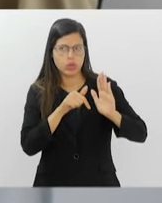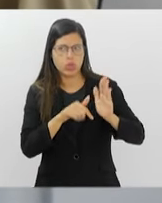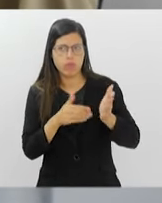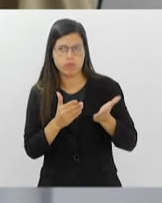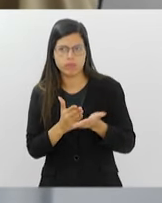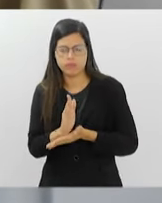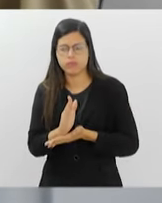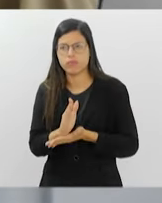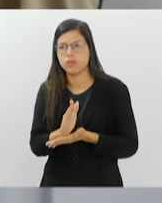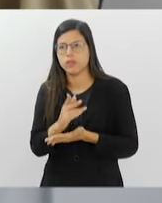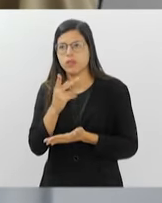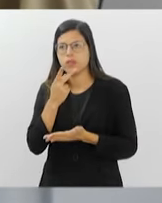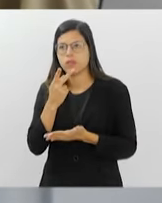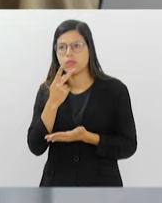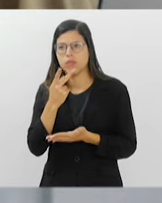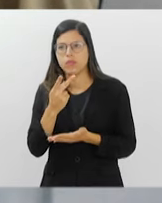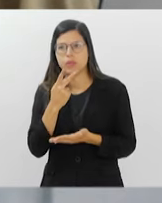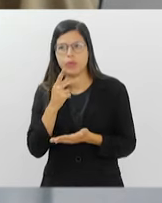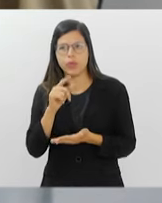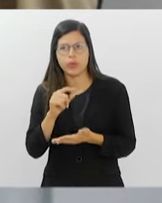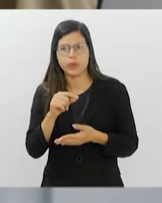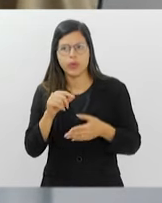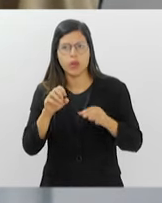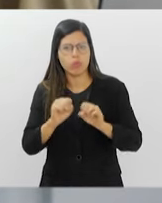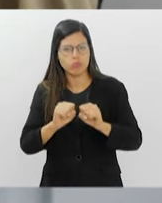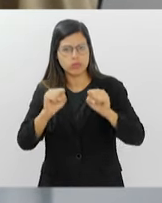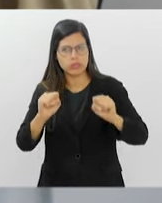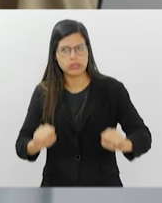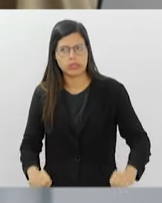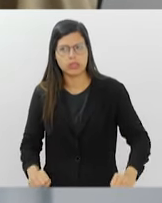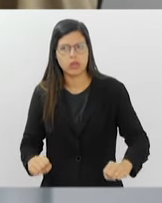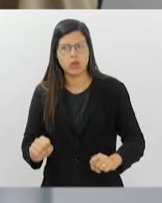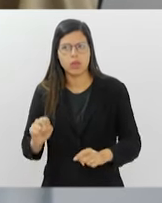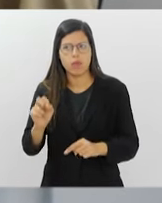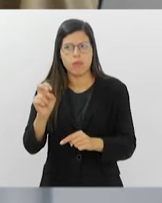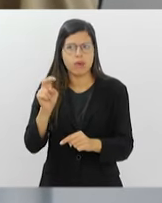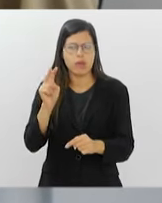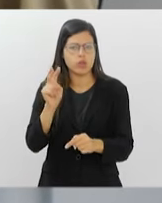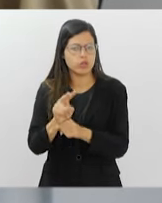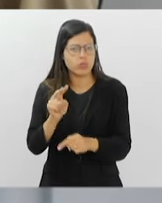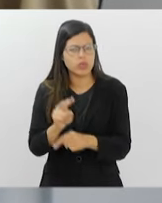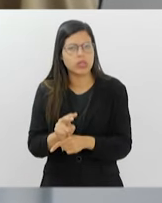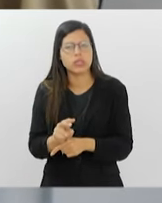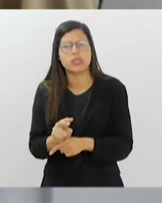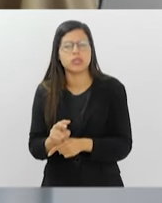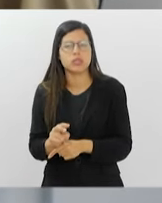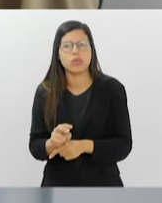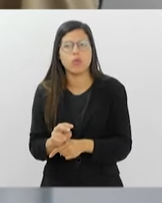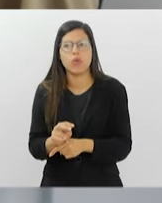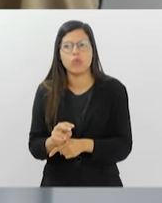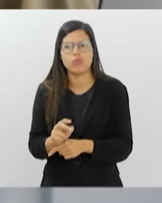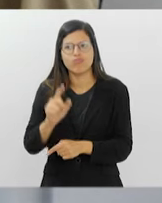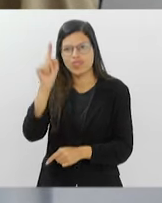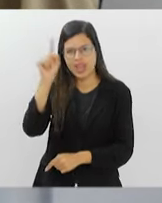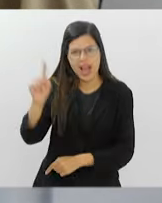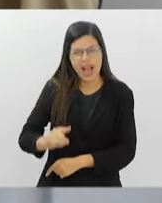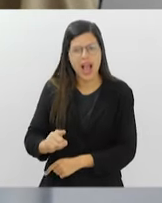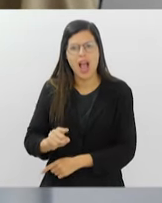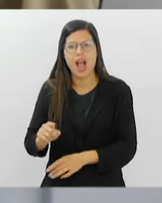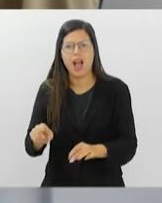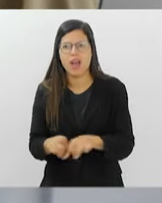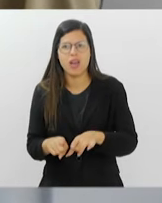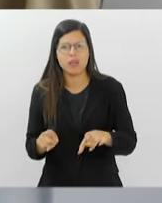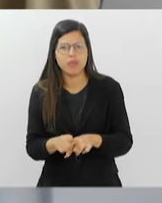diz lá a canalização o sistema de proteção contra descarga atmosférica para raio número de extintores